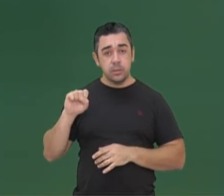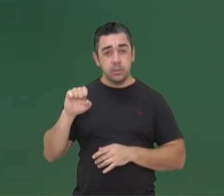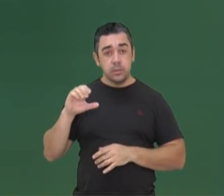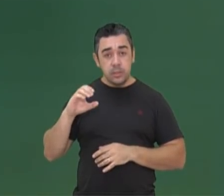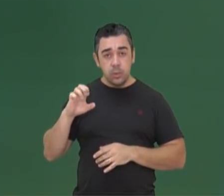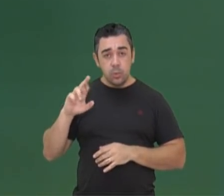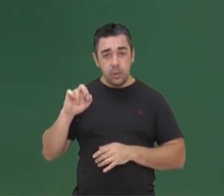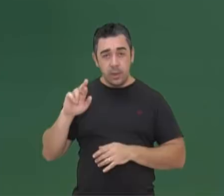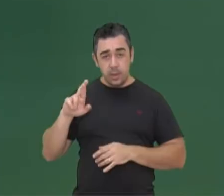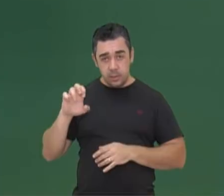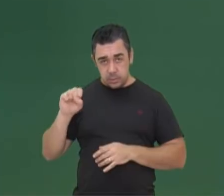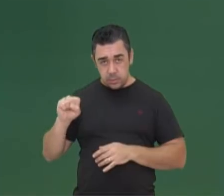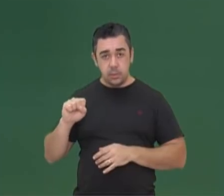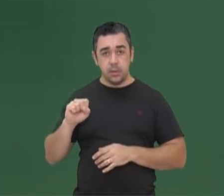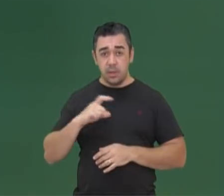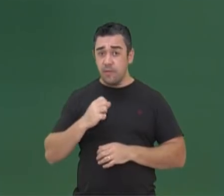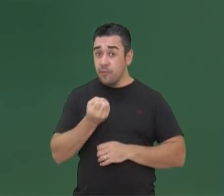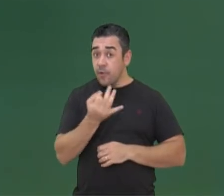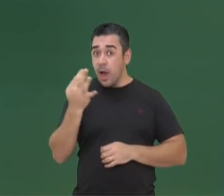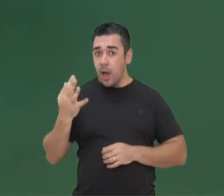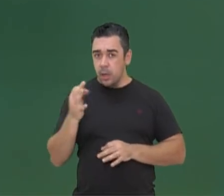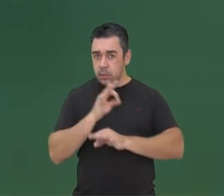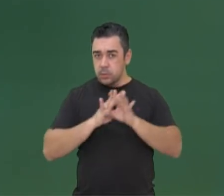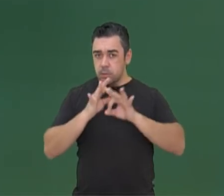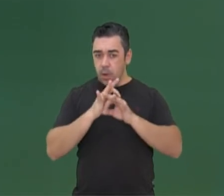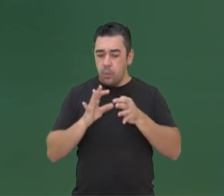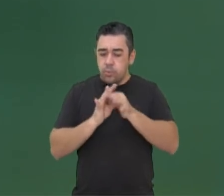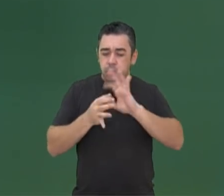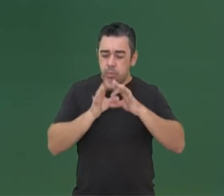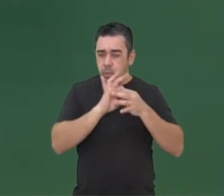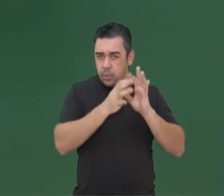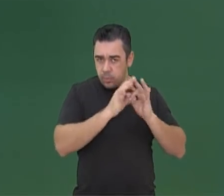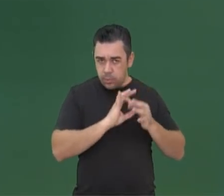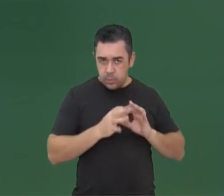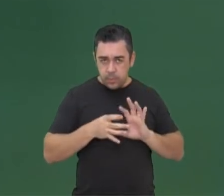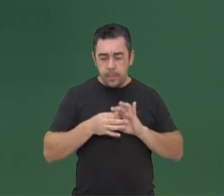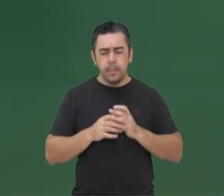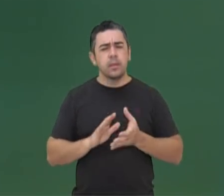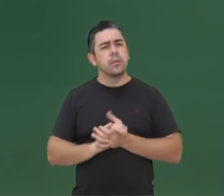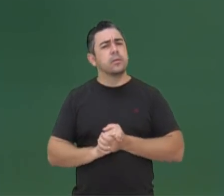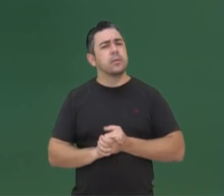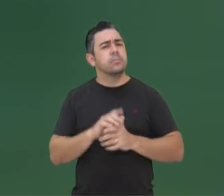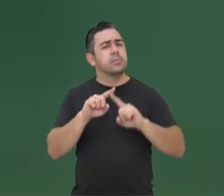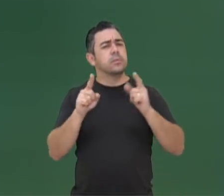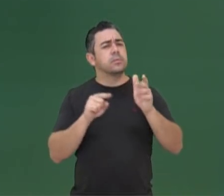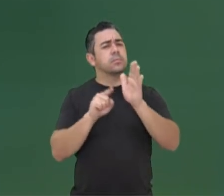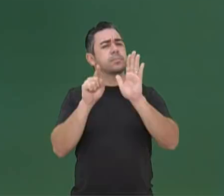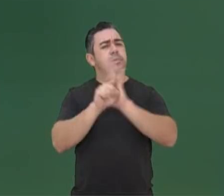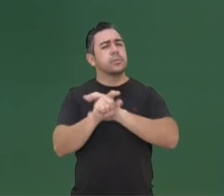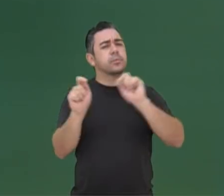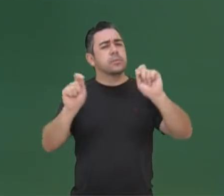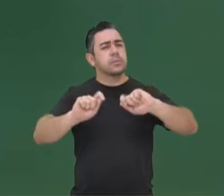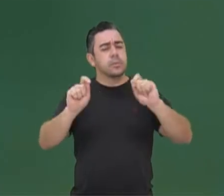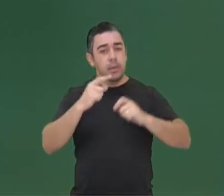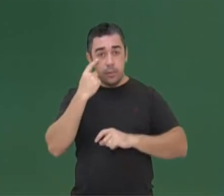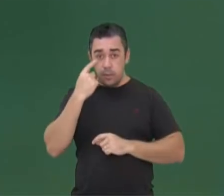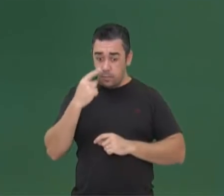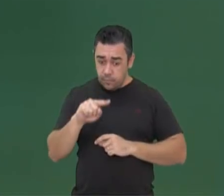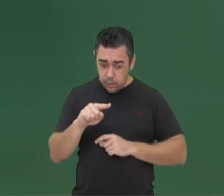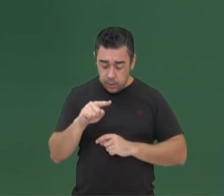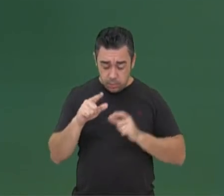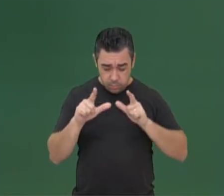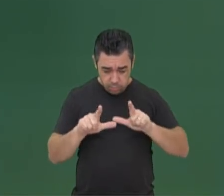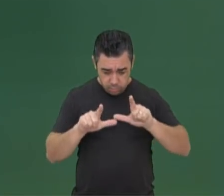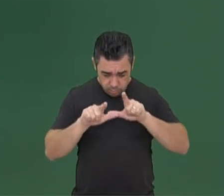por mais de uma célula. Mas agora eu pergunto para vocês, como é possível enxergar objetos